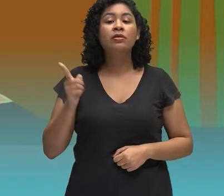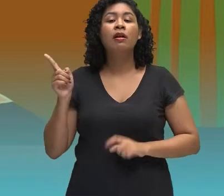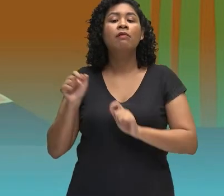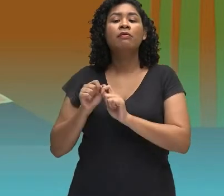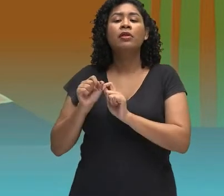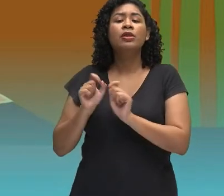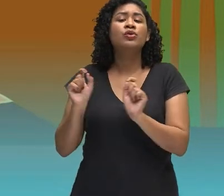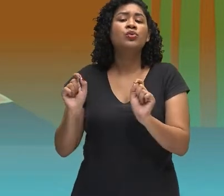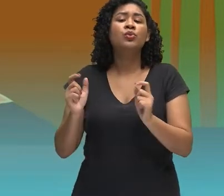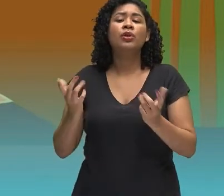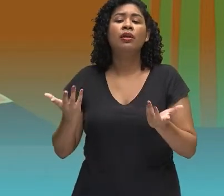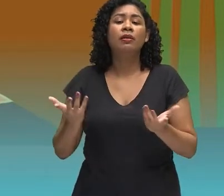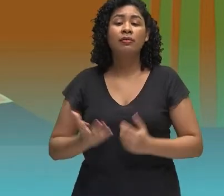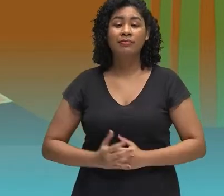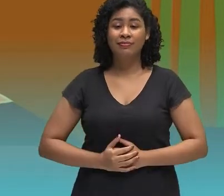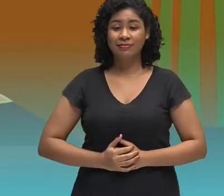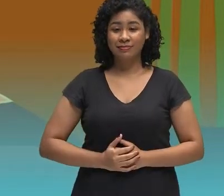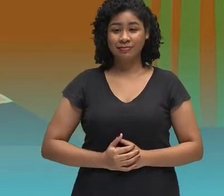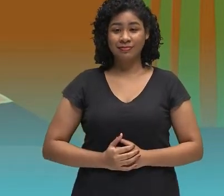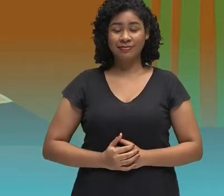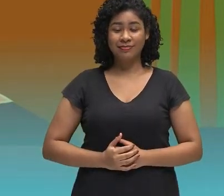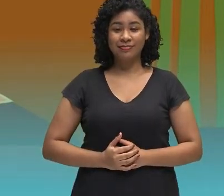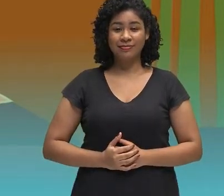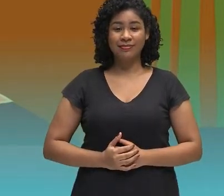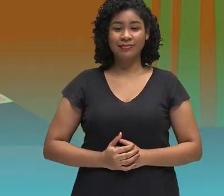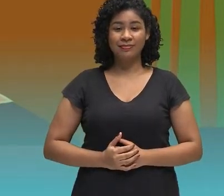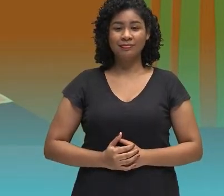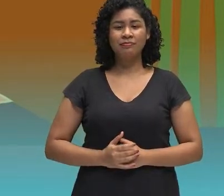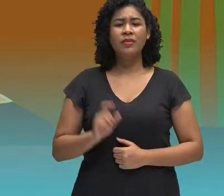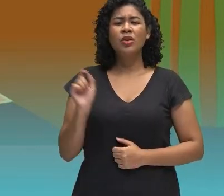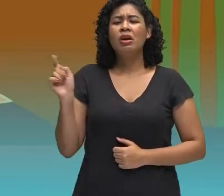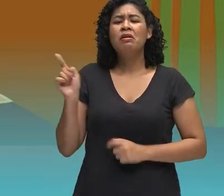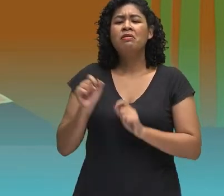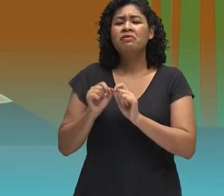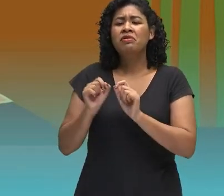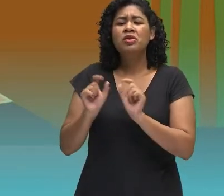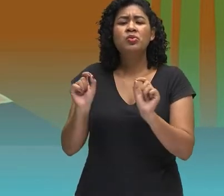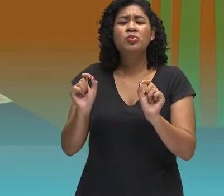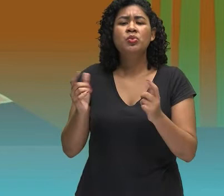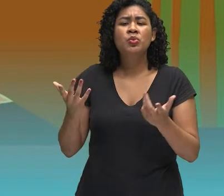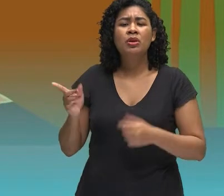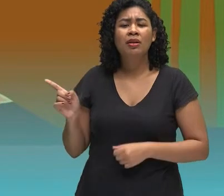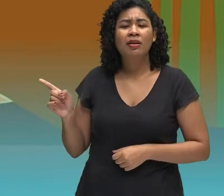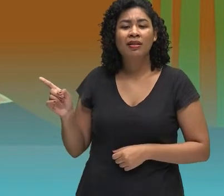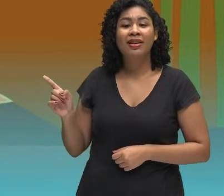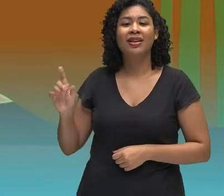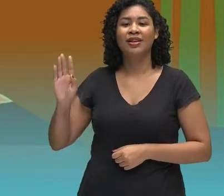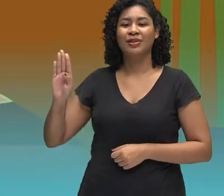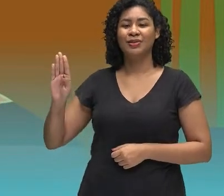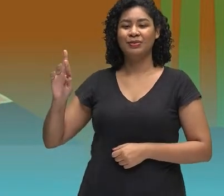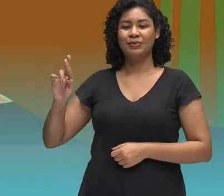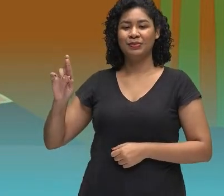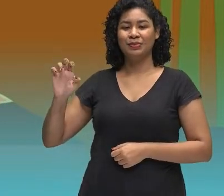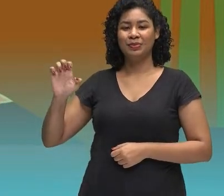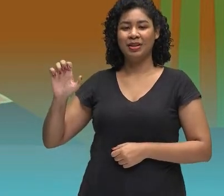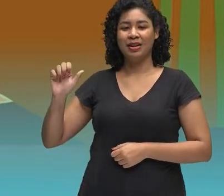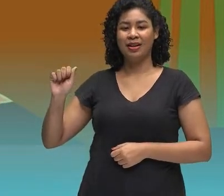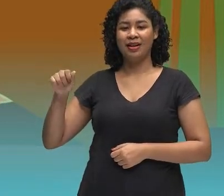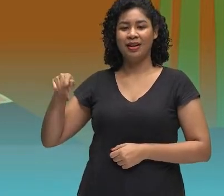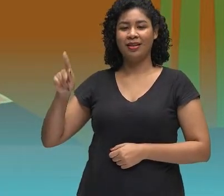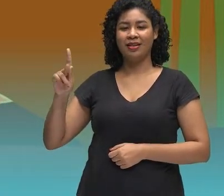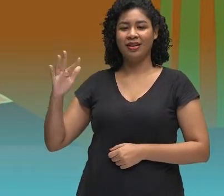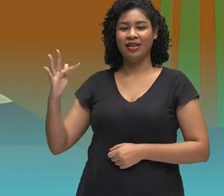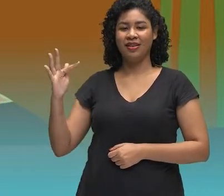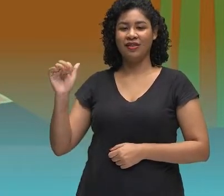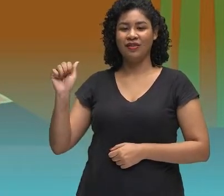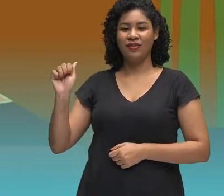a delicious breakfast. O que ela fez aqui, hein, gente? Breakfast é café da manhã. Então, a palavra, o verbo que a